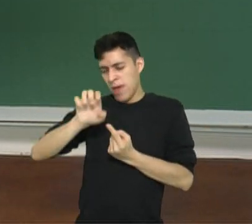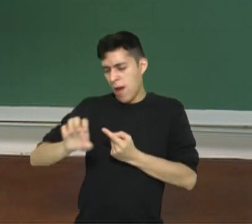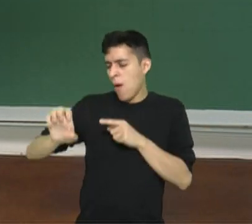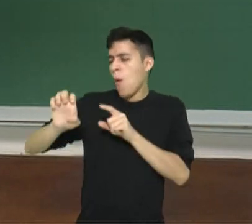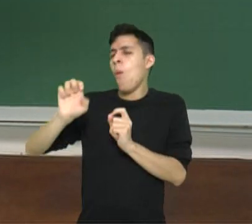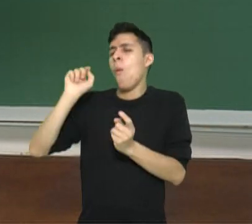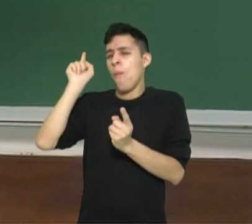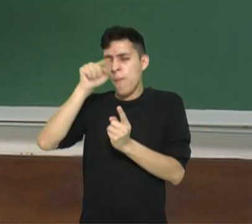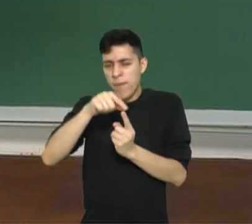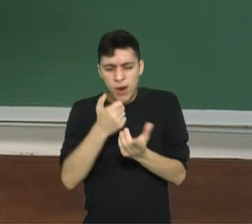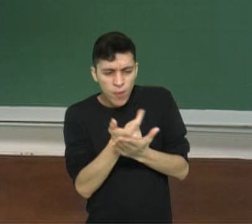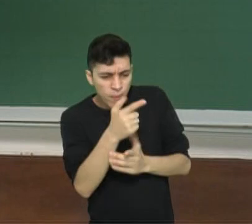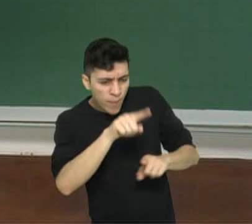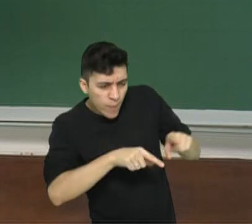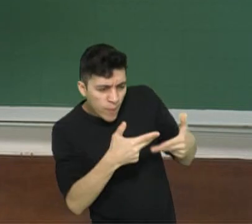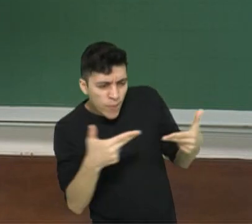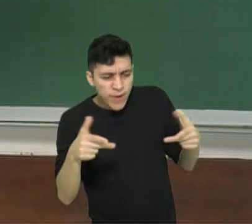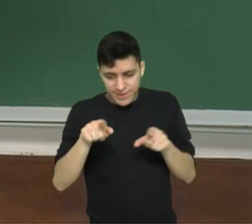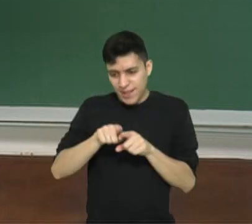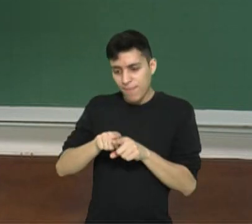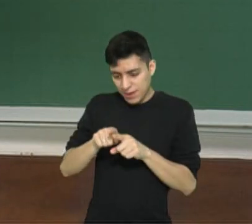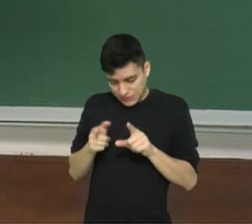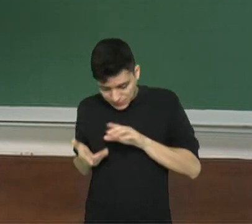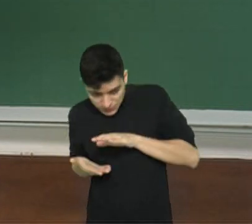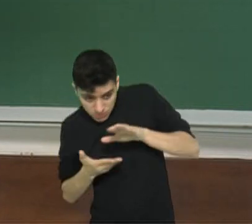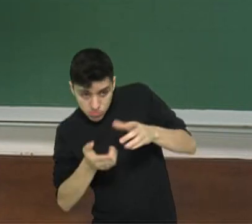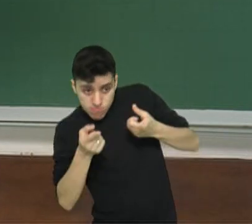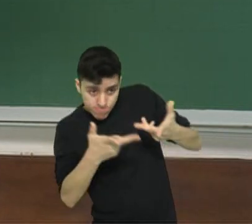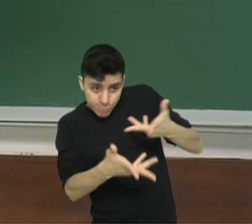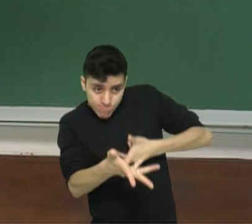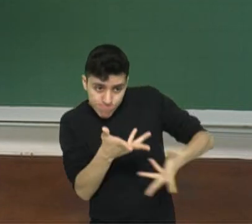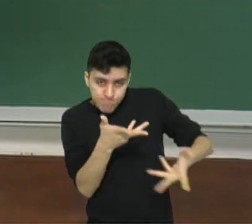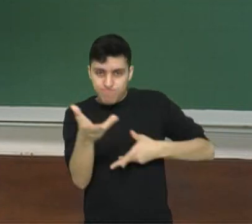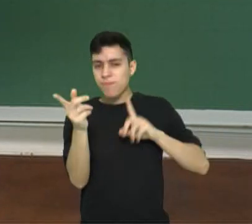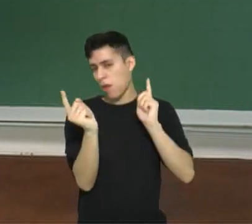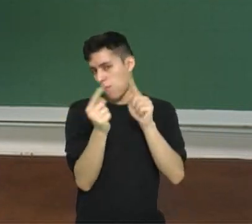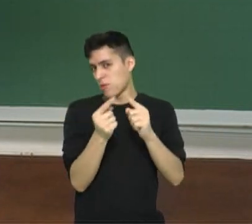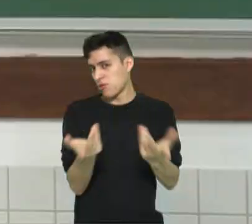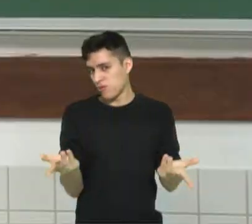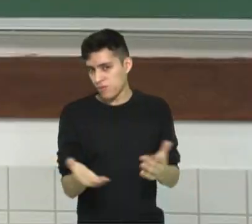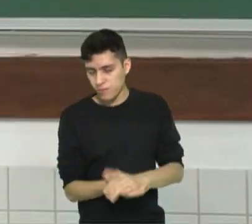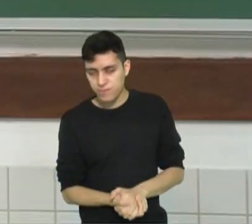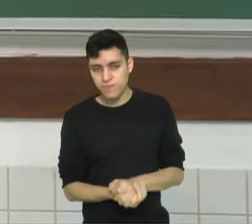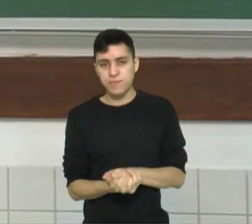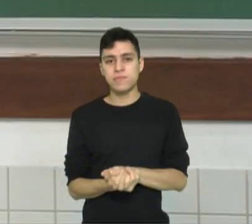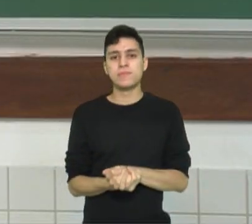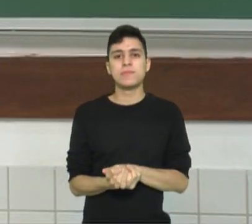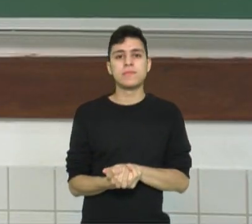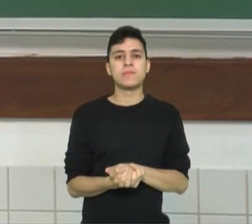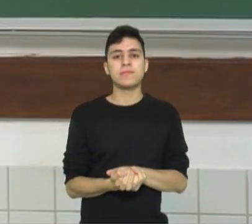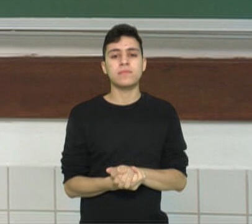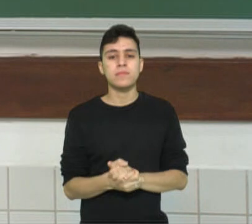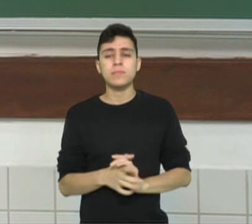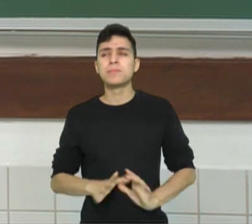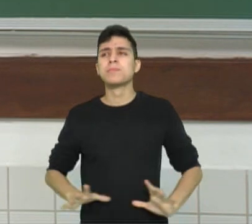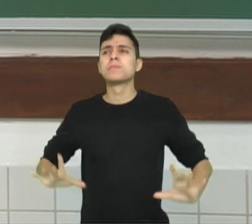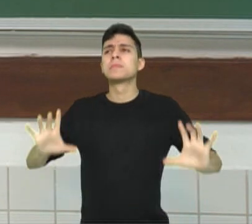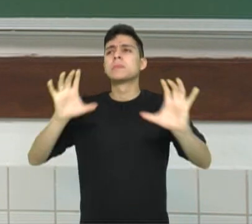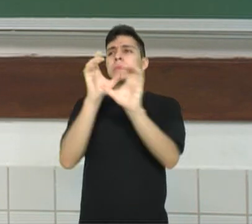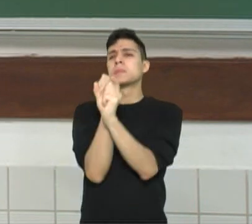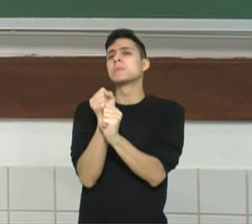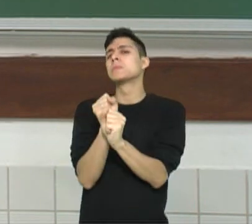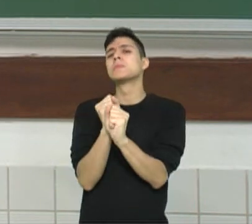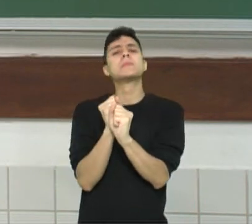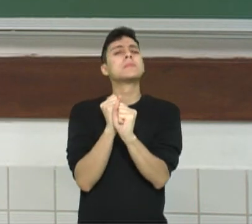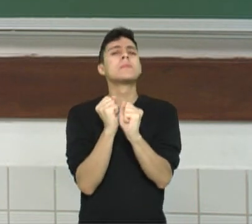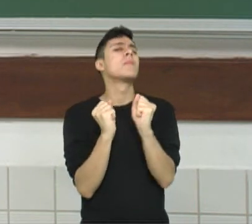de comprar produtos, vender produtos, um objetivo mercantil. Isso tudo vai acontecer ali entre o